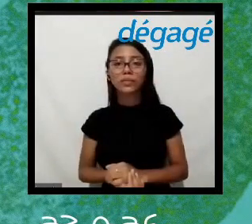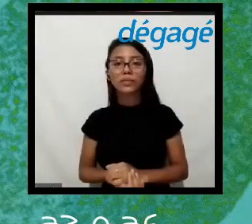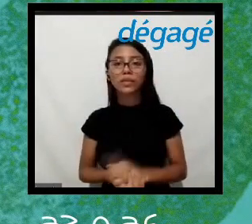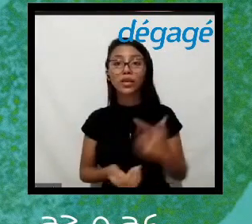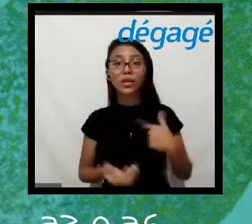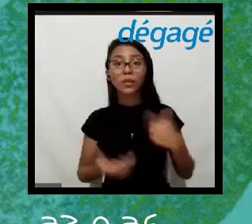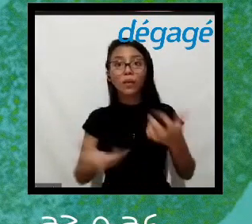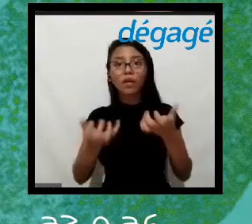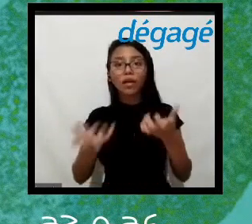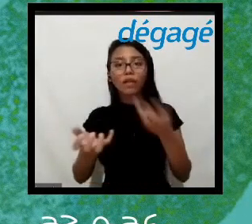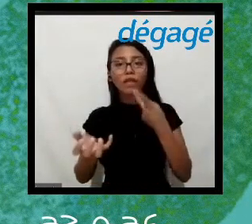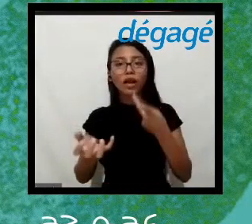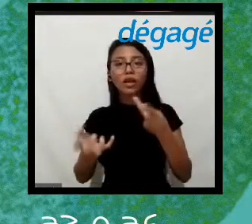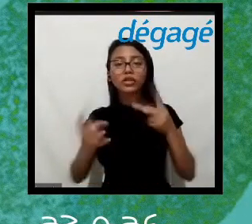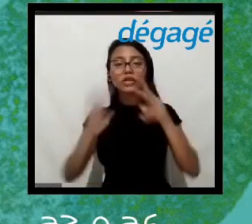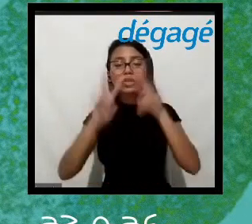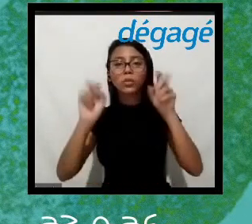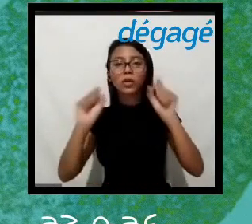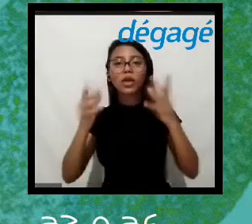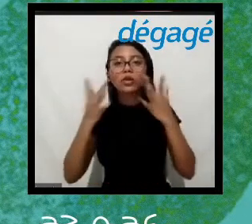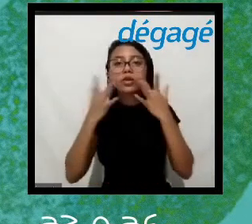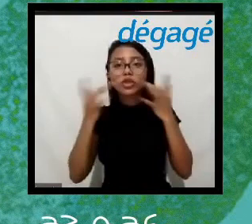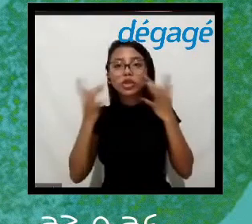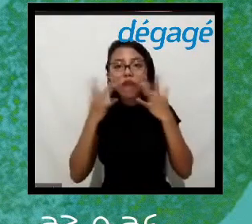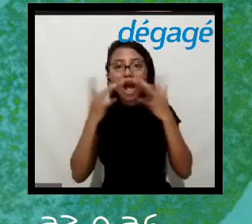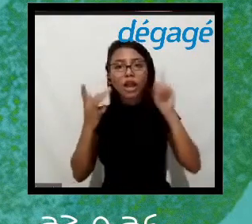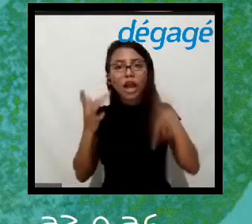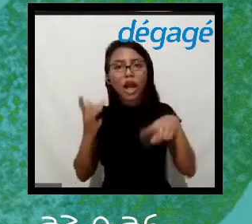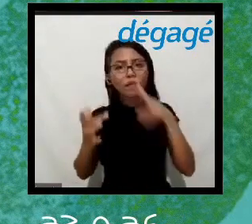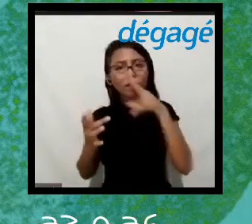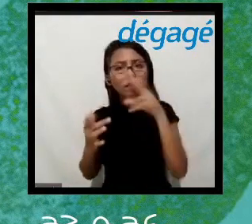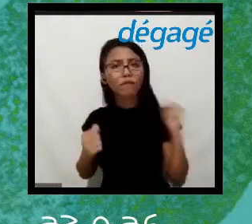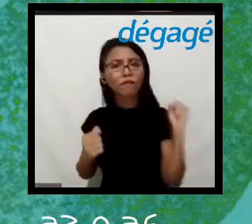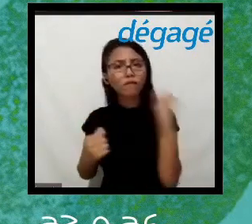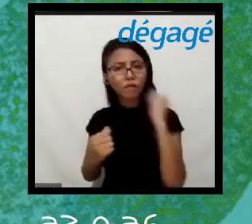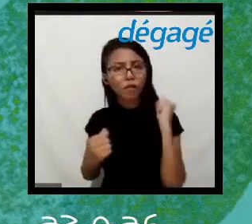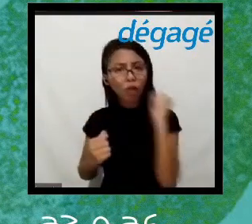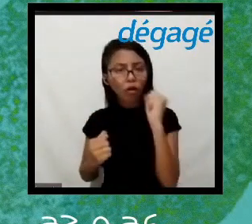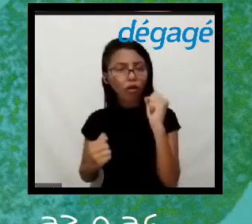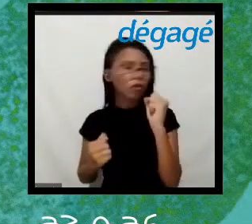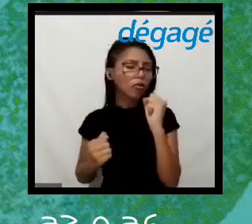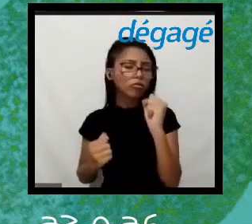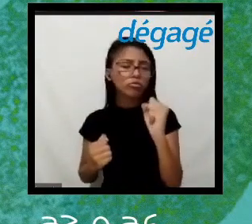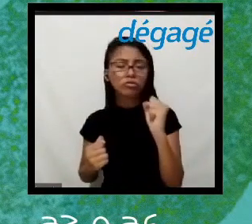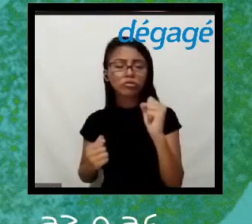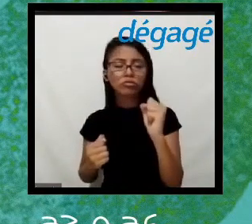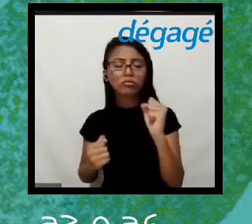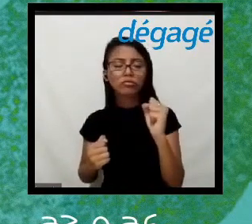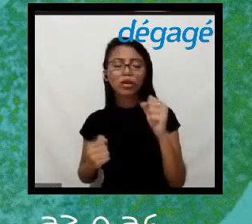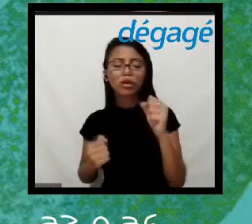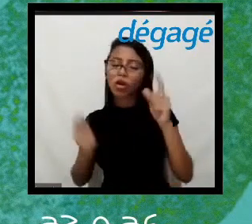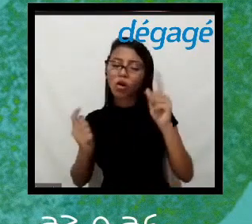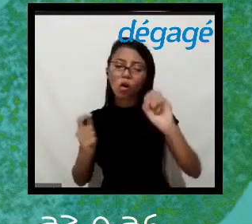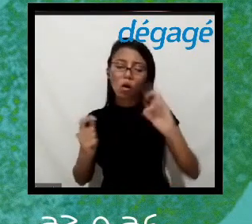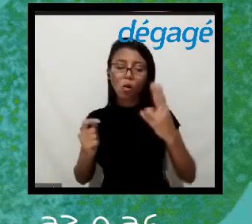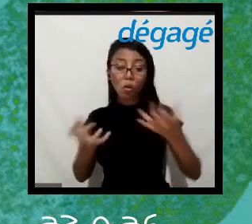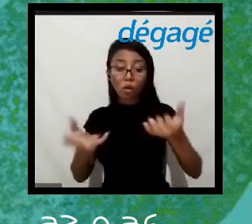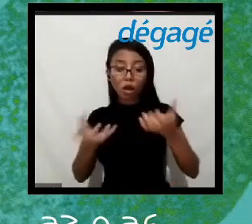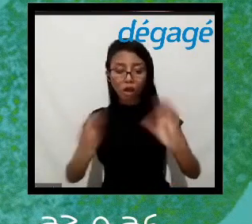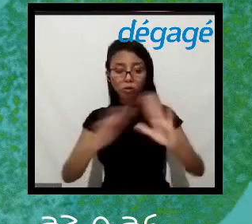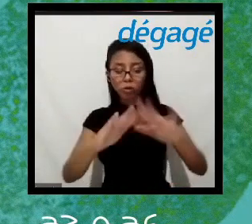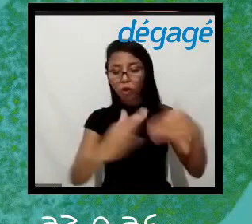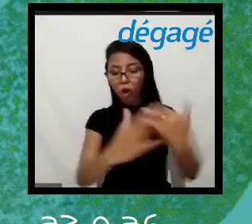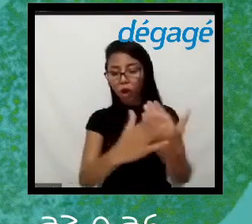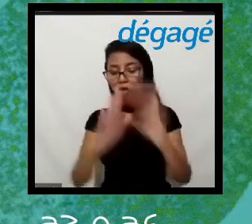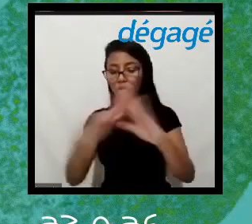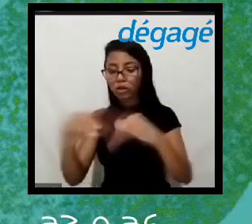aliado na construção de uma sociedade, de uma escola que tenha acesso a todas as formas de se colocar no mundo, de se